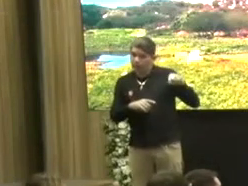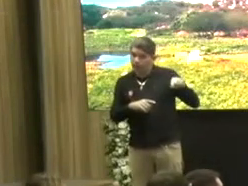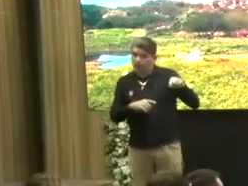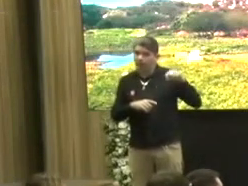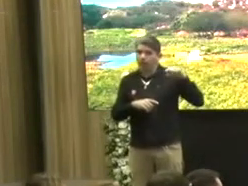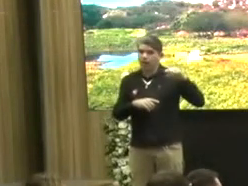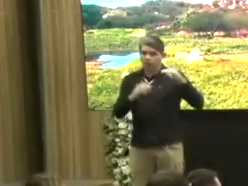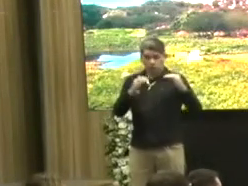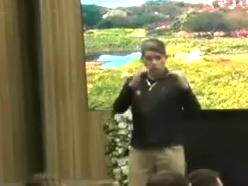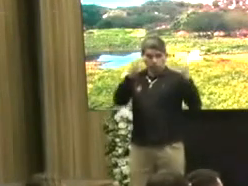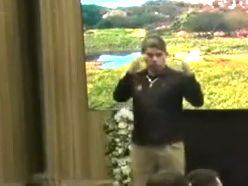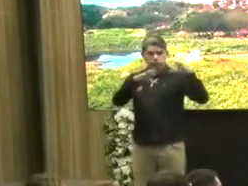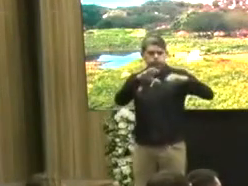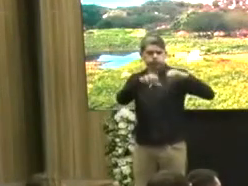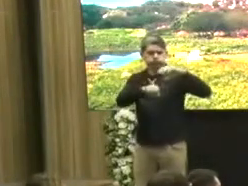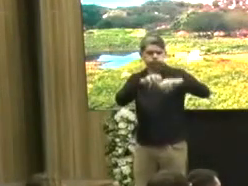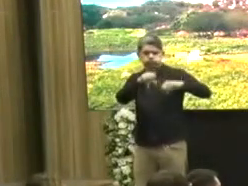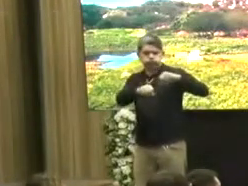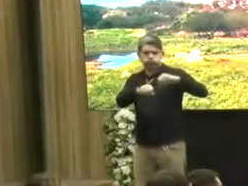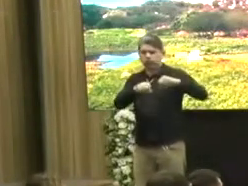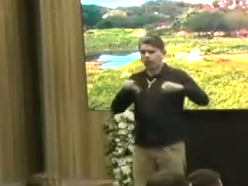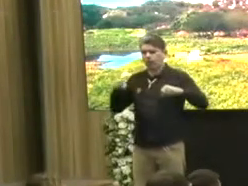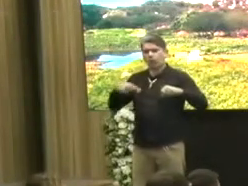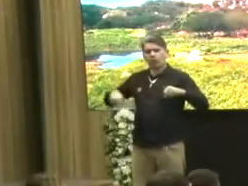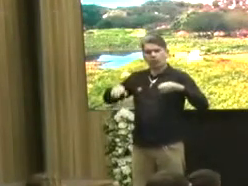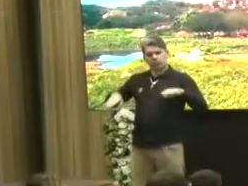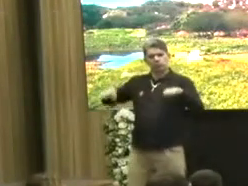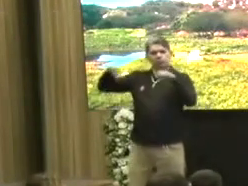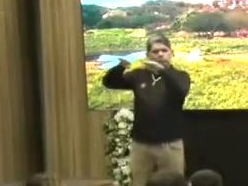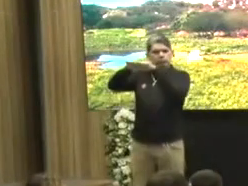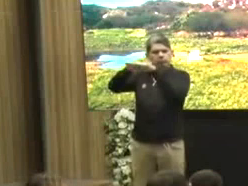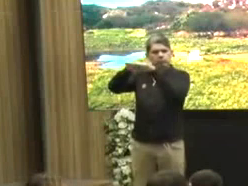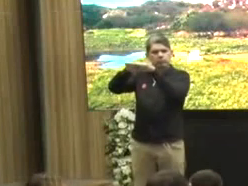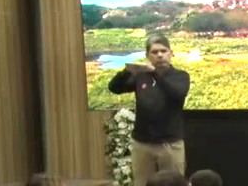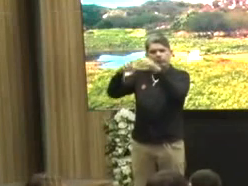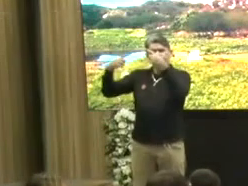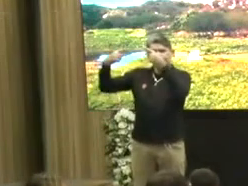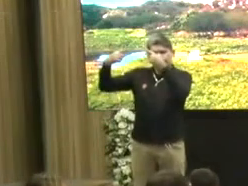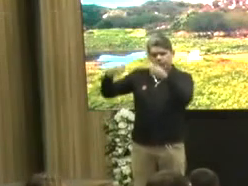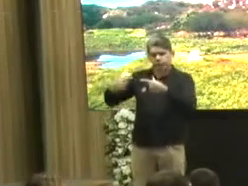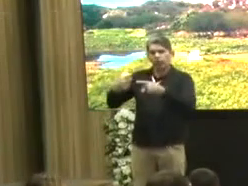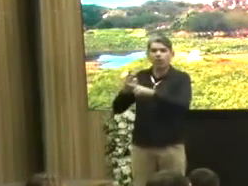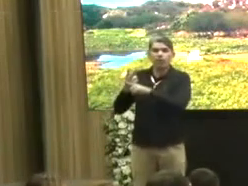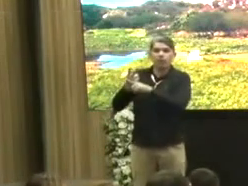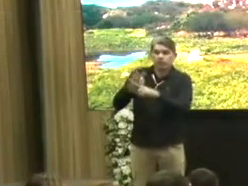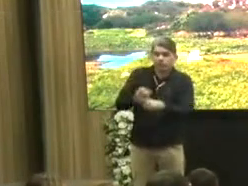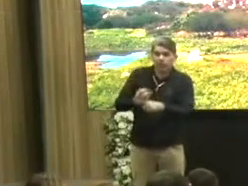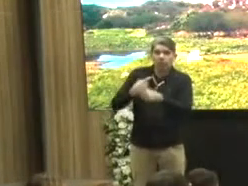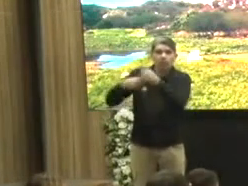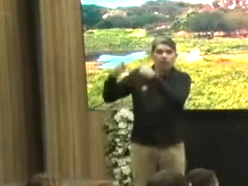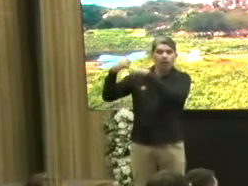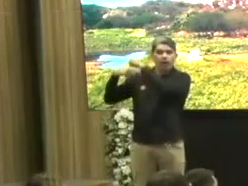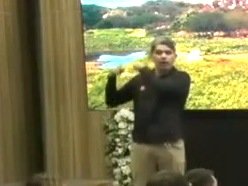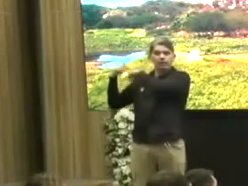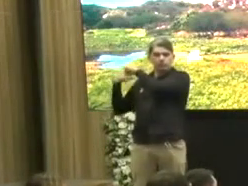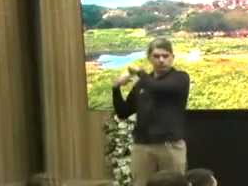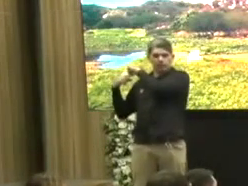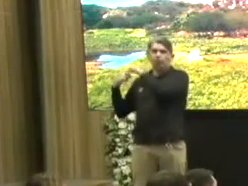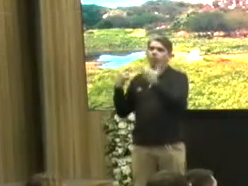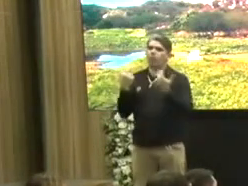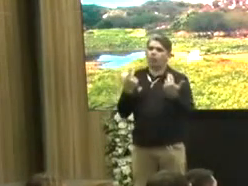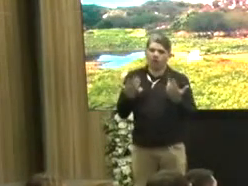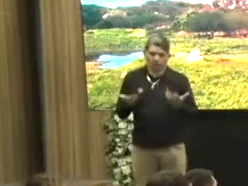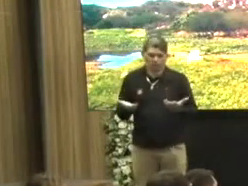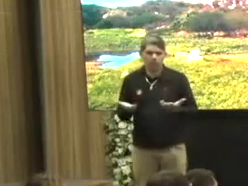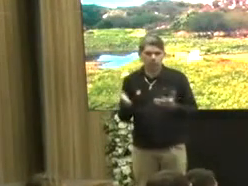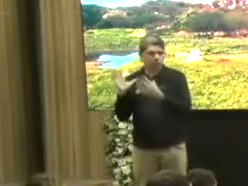habitando. Somos nós que temos que nos interpretar, alinhando nossa busca à nossa ancestralidade. Então, essa é uma perspectiva muito bacana.